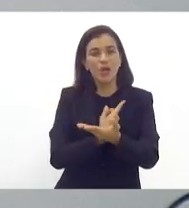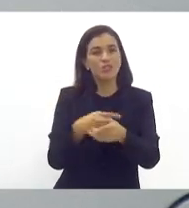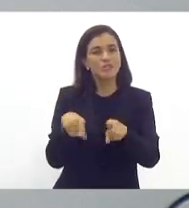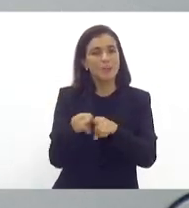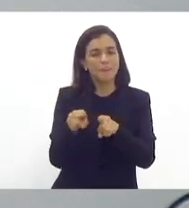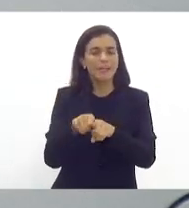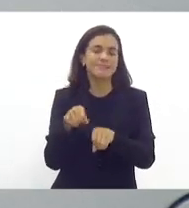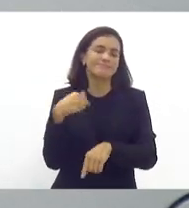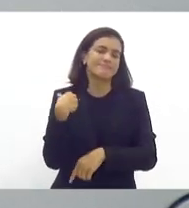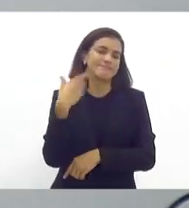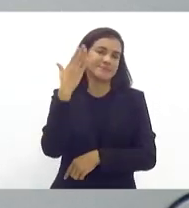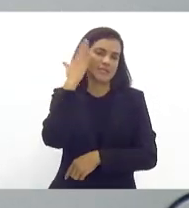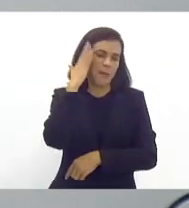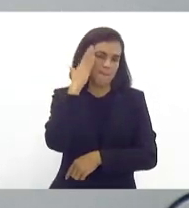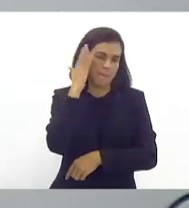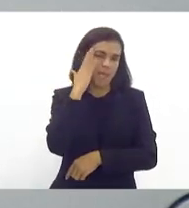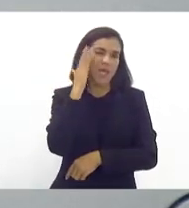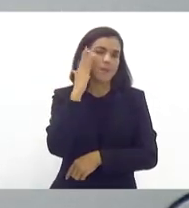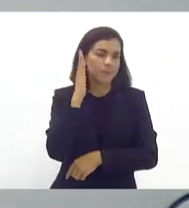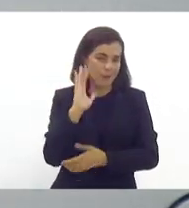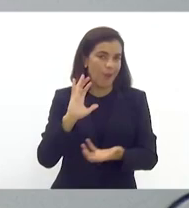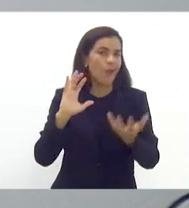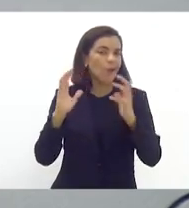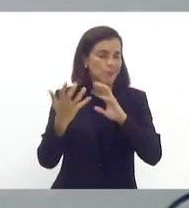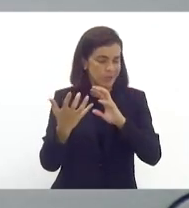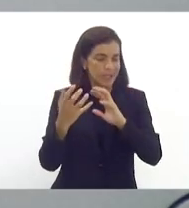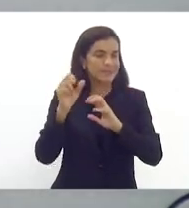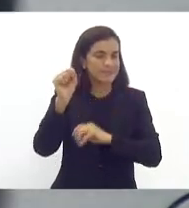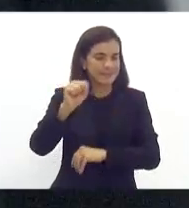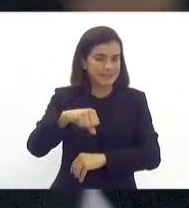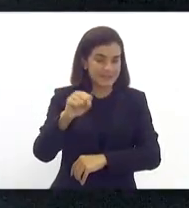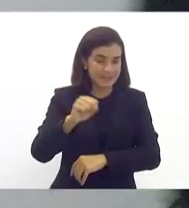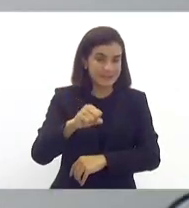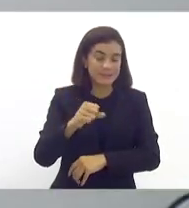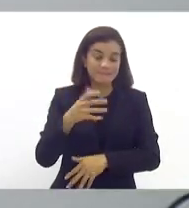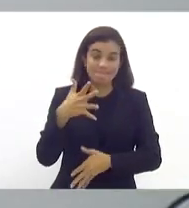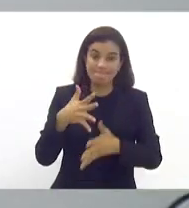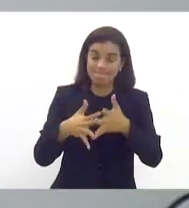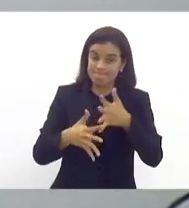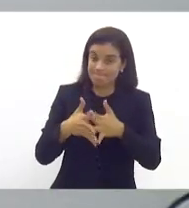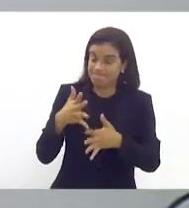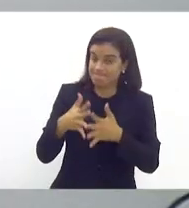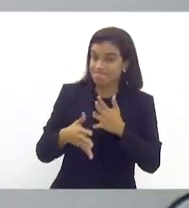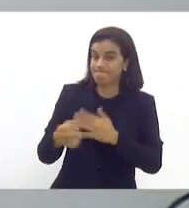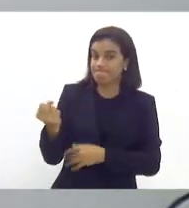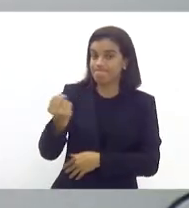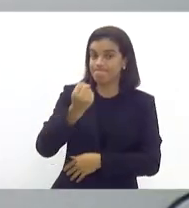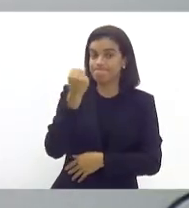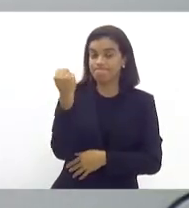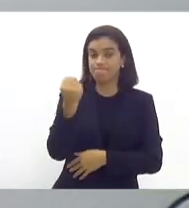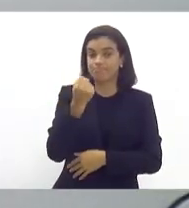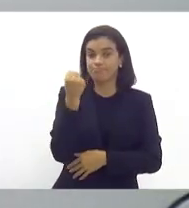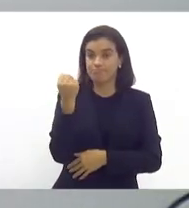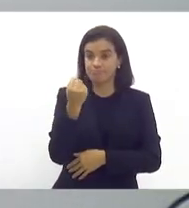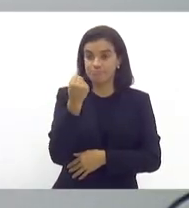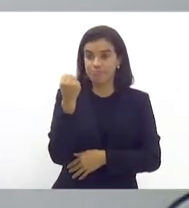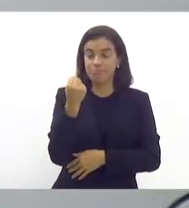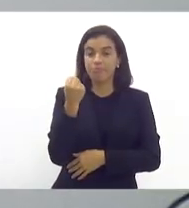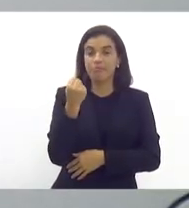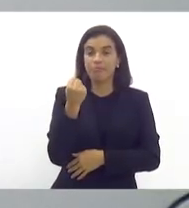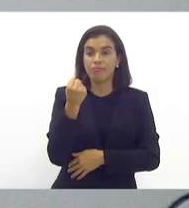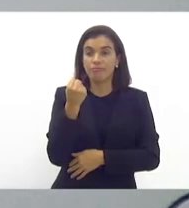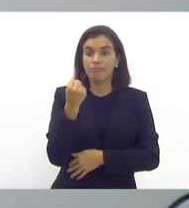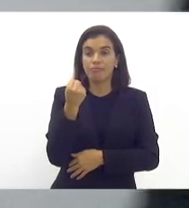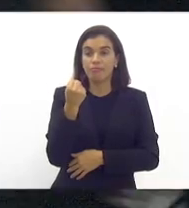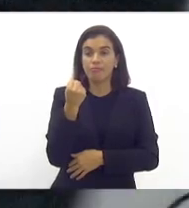sabemos que essas coisas acontecem são coisas muito complexas né eh nós